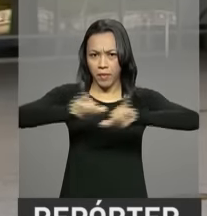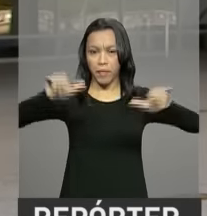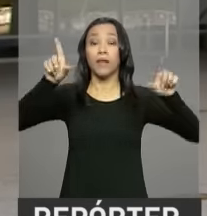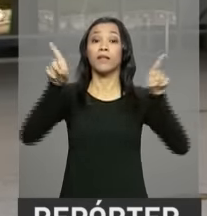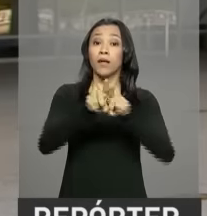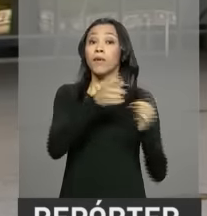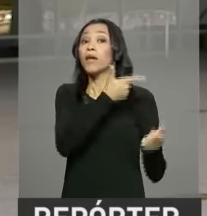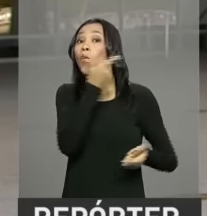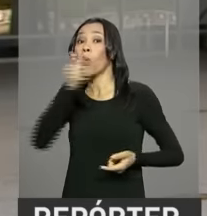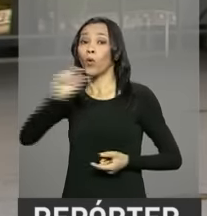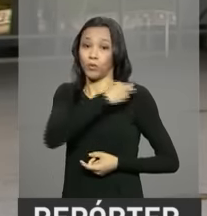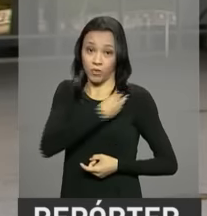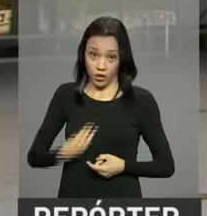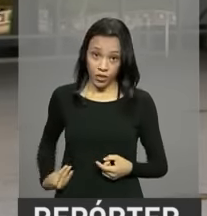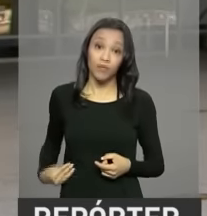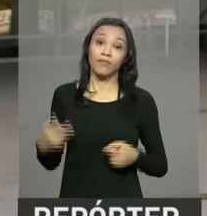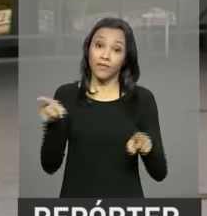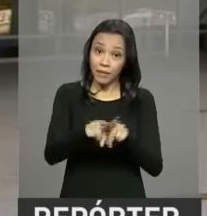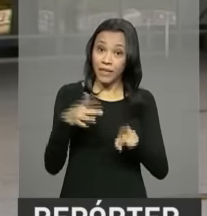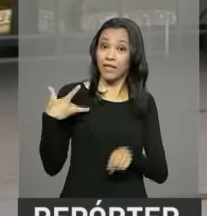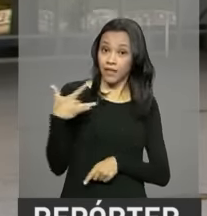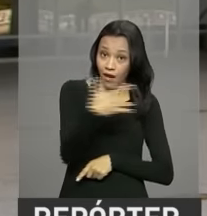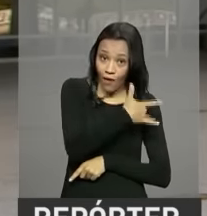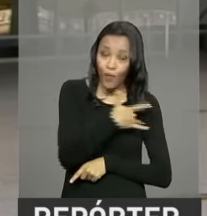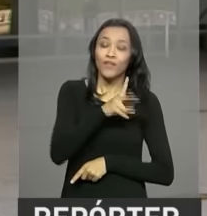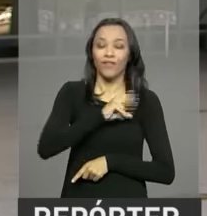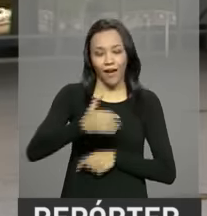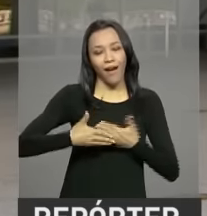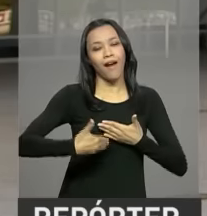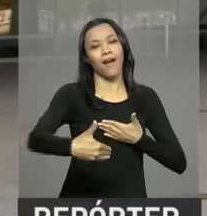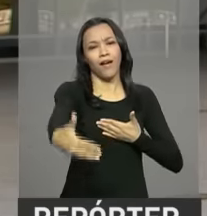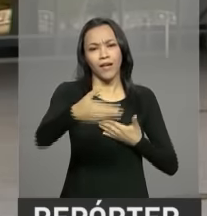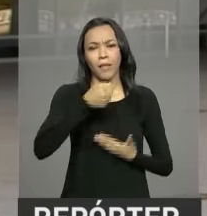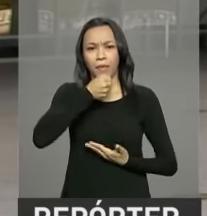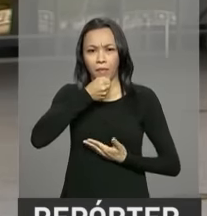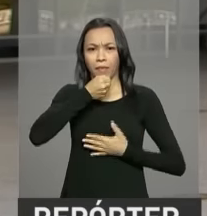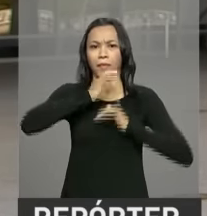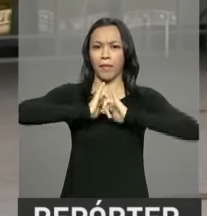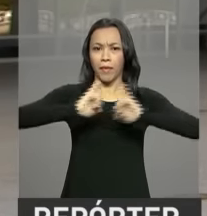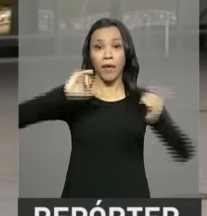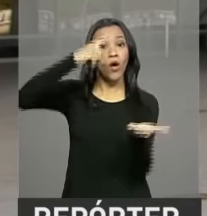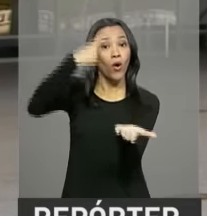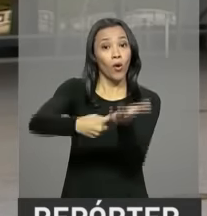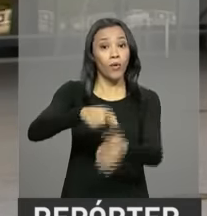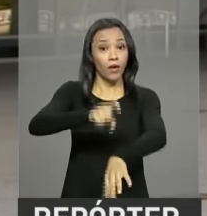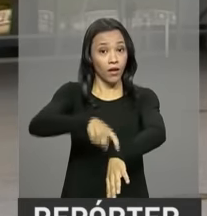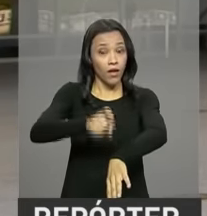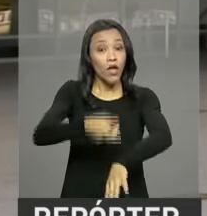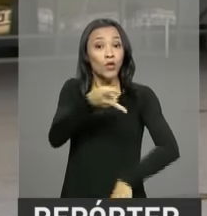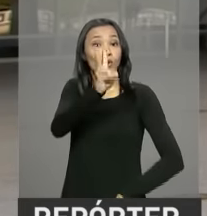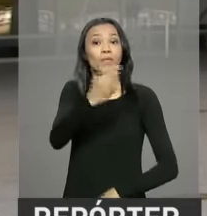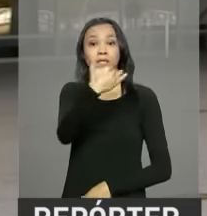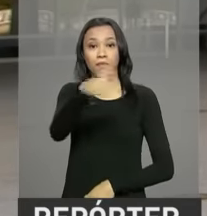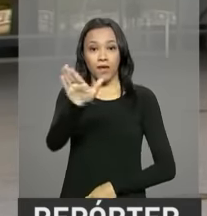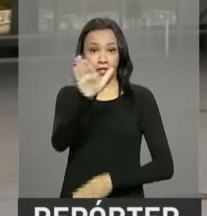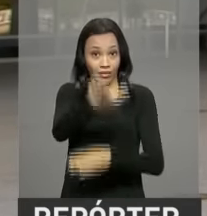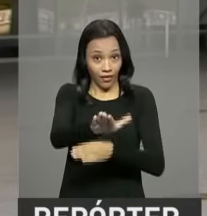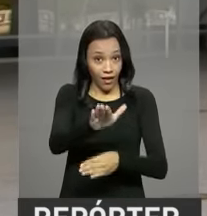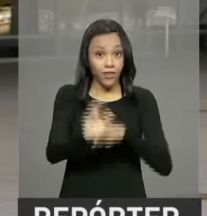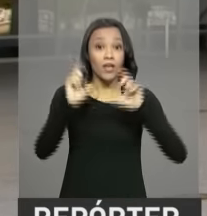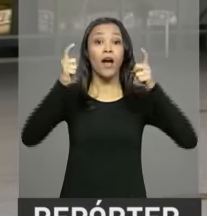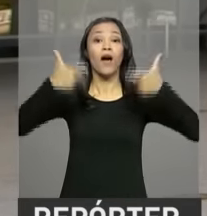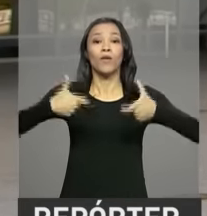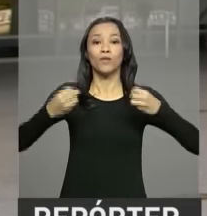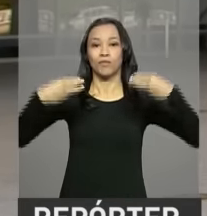saúde de Ricardo Barros também concede entrevista coletiva esta marcada PR as 2:30 da tarde na sede do Ministério da